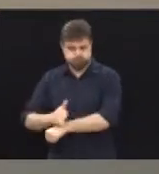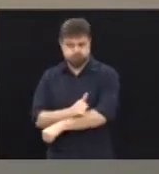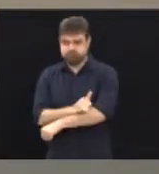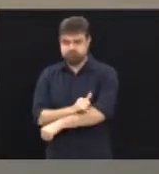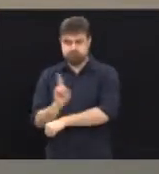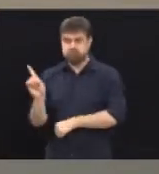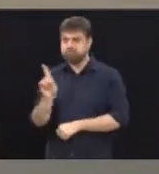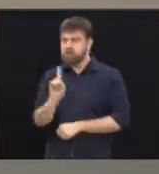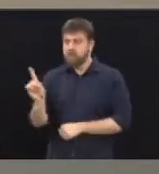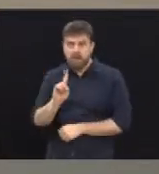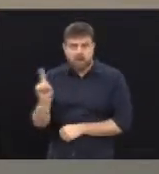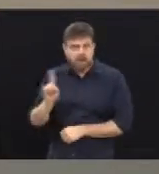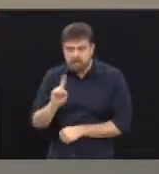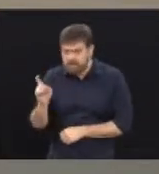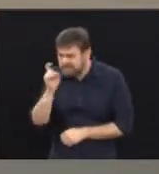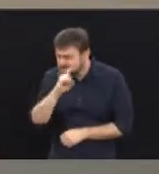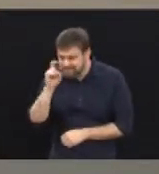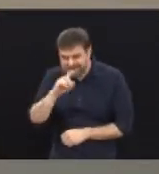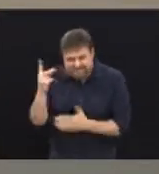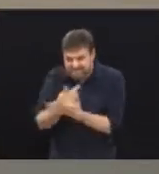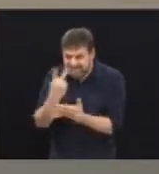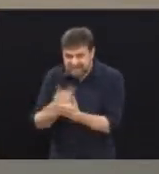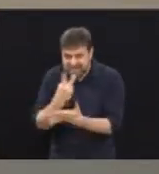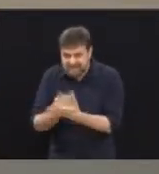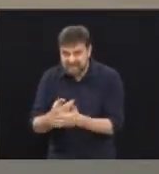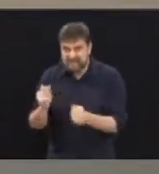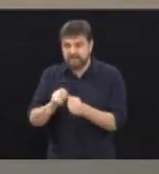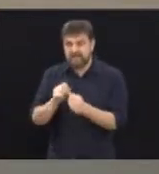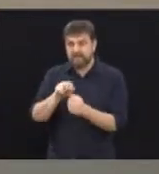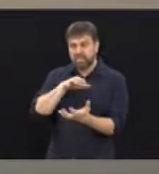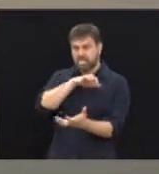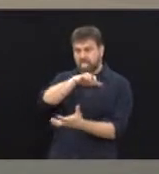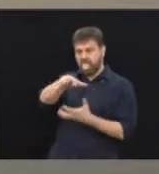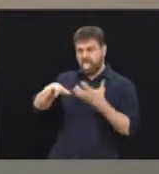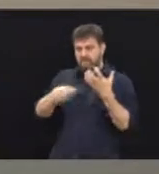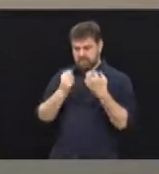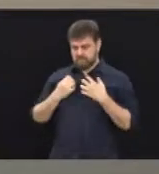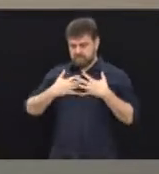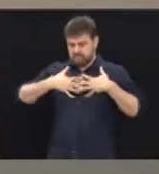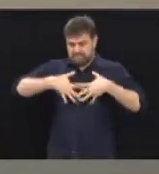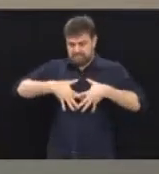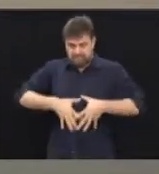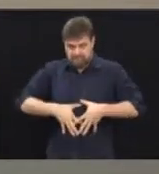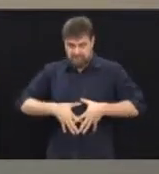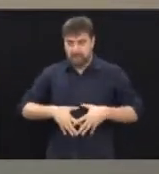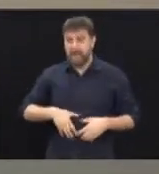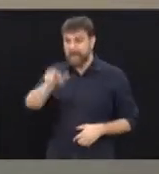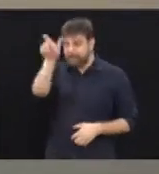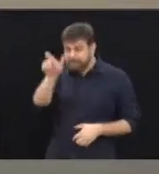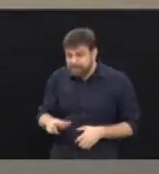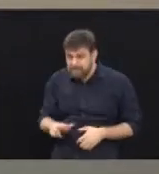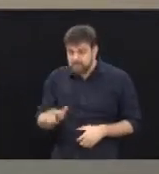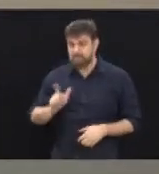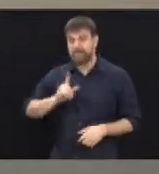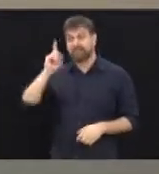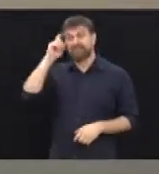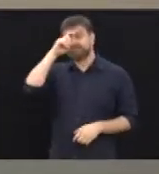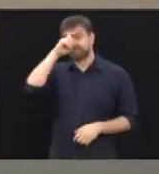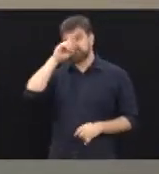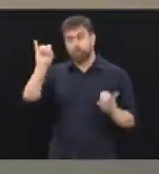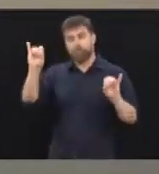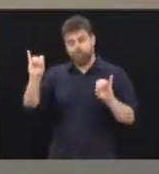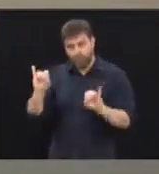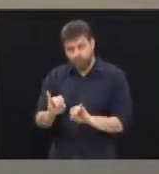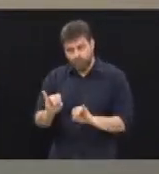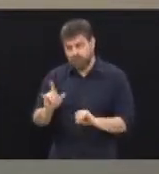O hipotireoidismo não leva à obesidade. Ele atrapalha o metabolismo basal, né? O paciente pode ter dificuldade para perda de peso,